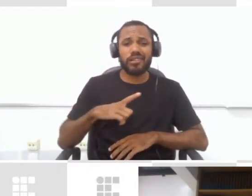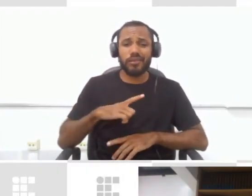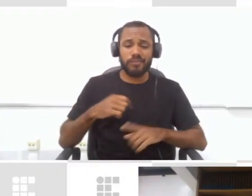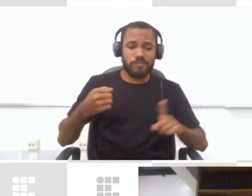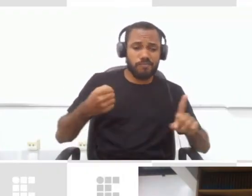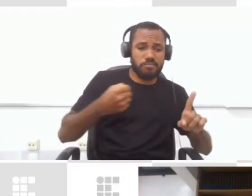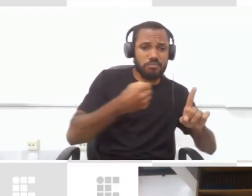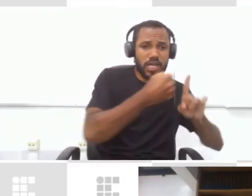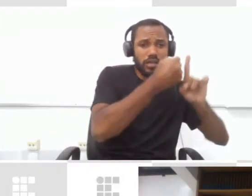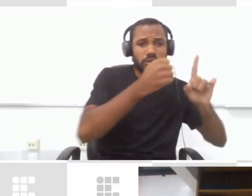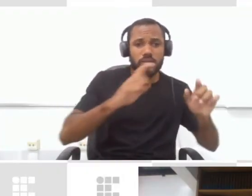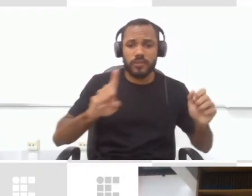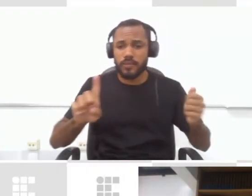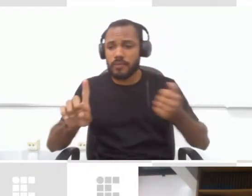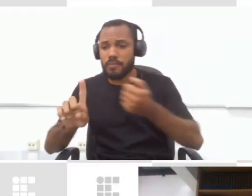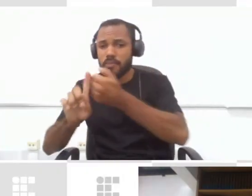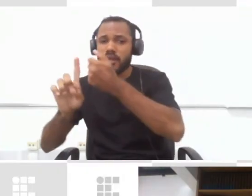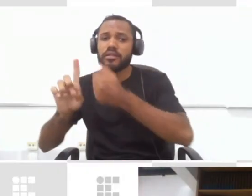ser